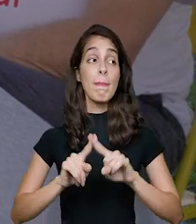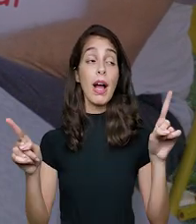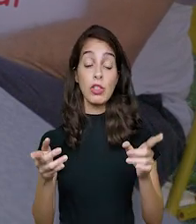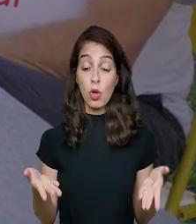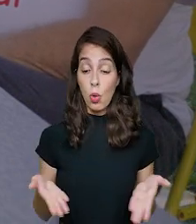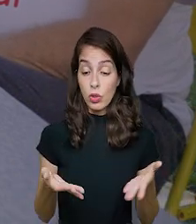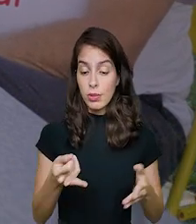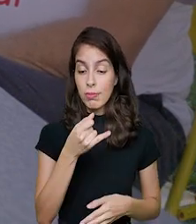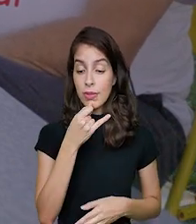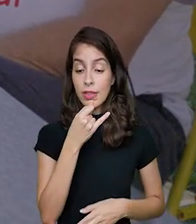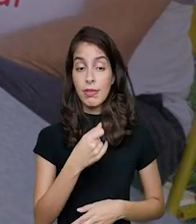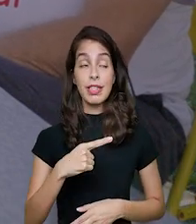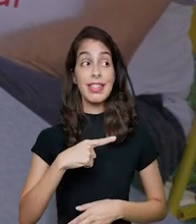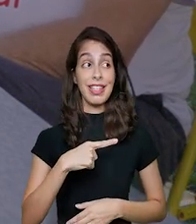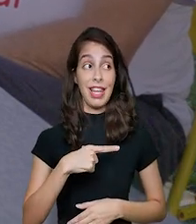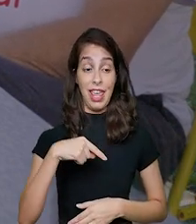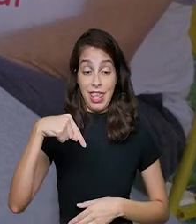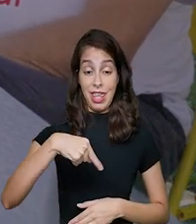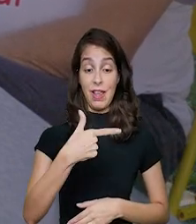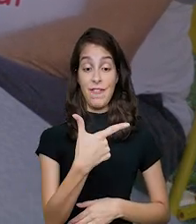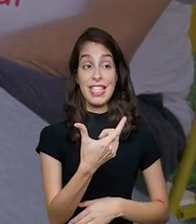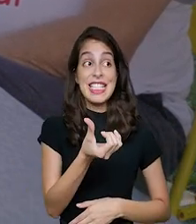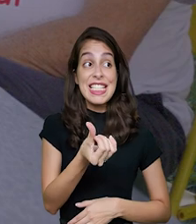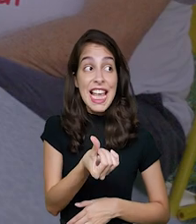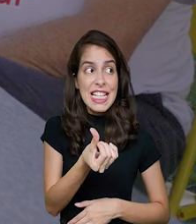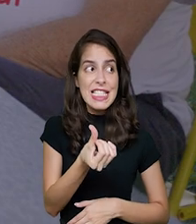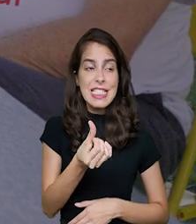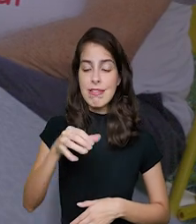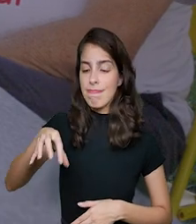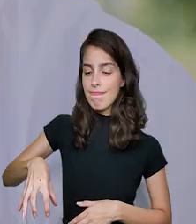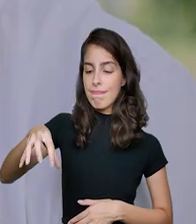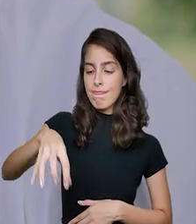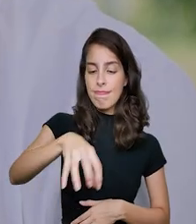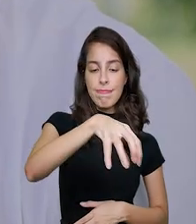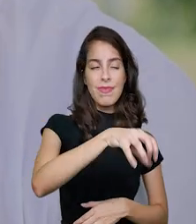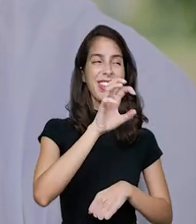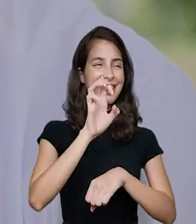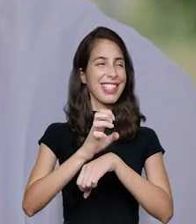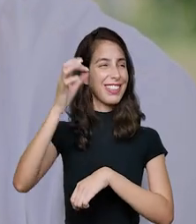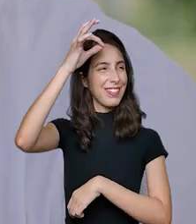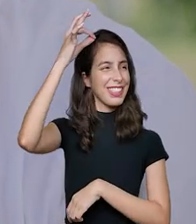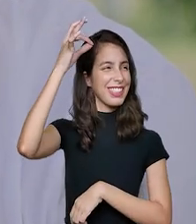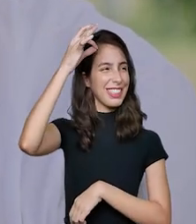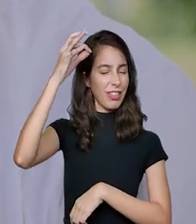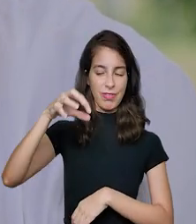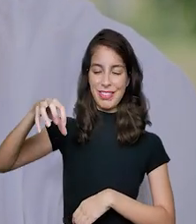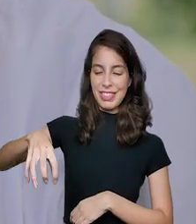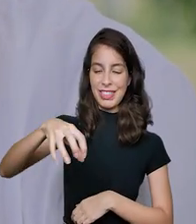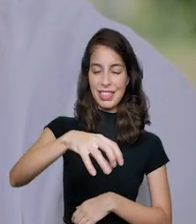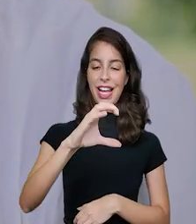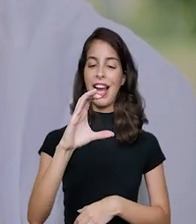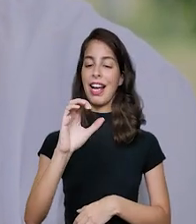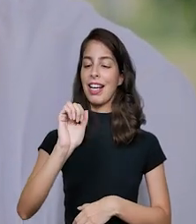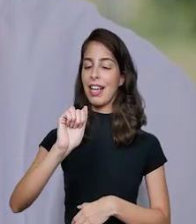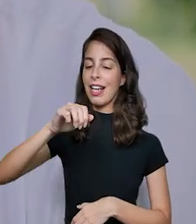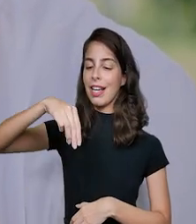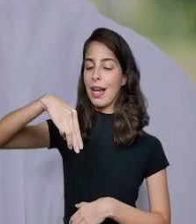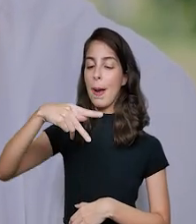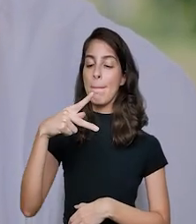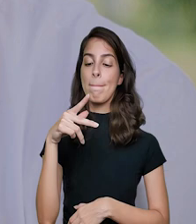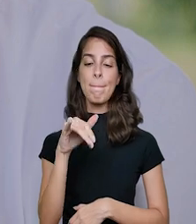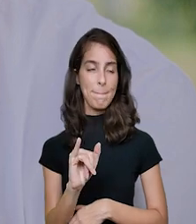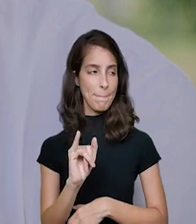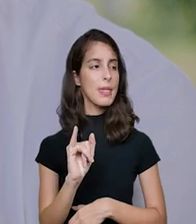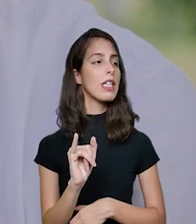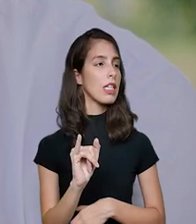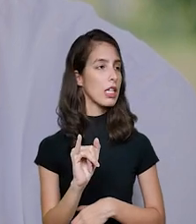20 26 Camp né tô incluindo no Espírito Santo C no nosso Centro de Formação de educação à distância